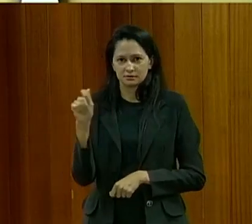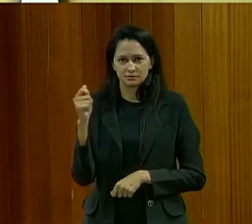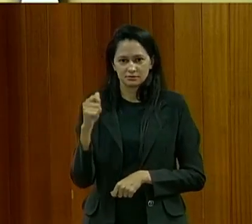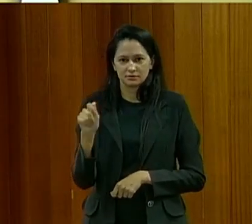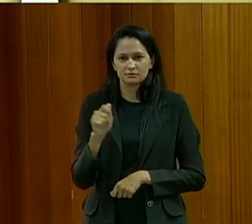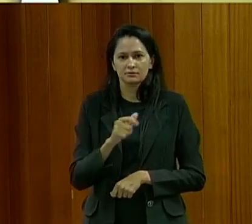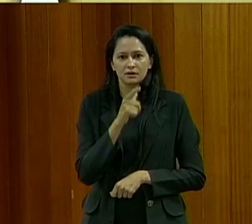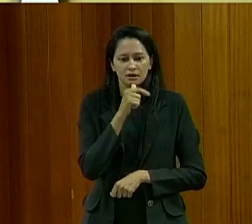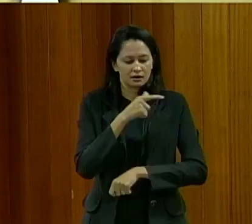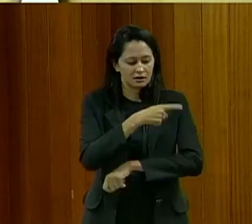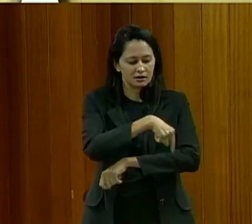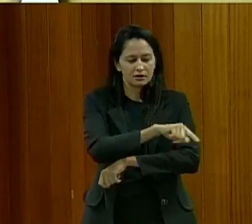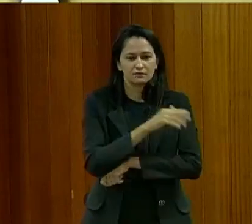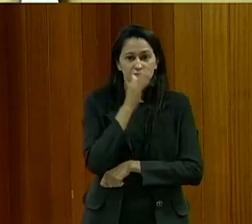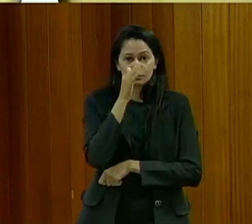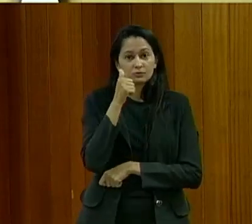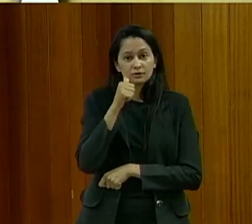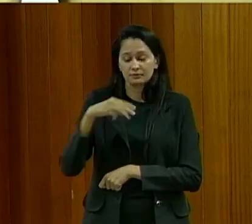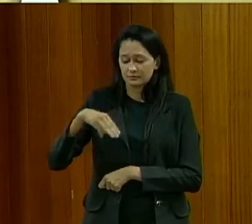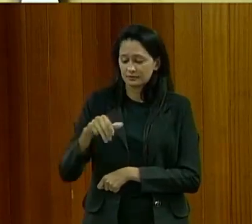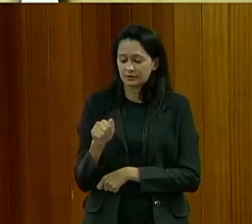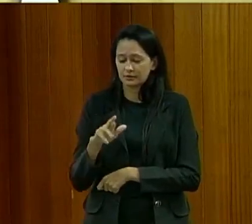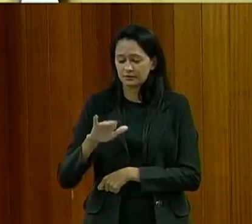senhora Maria Helena.